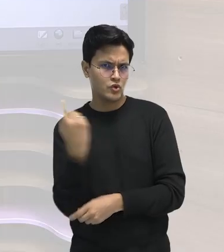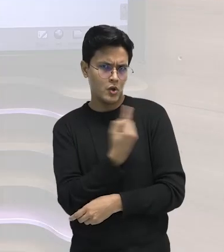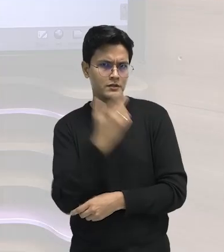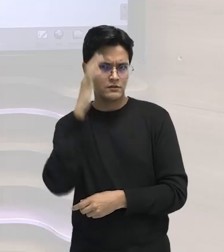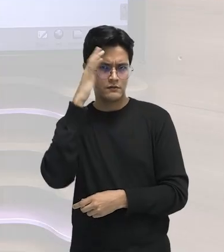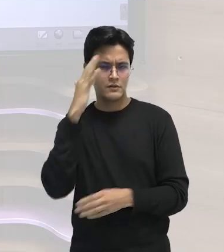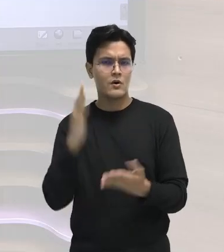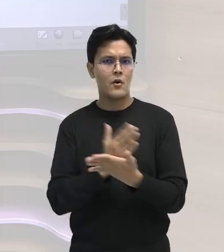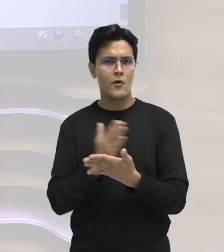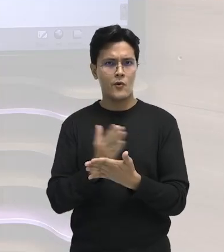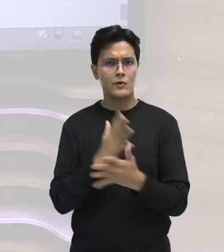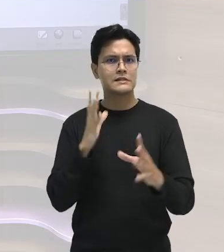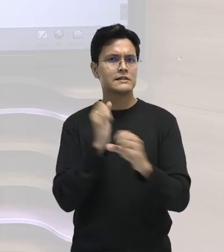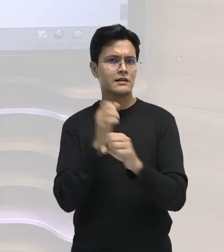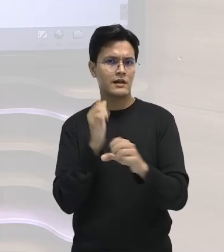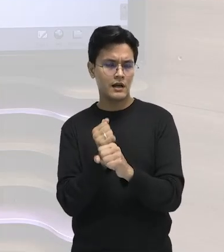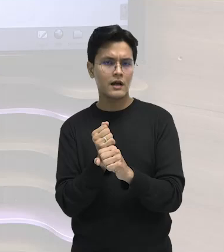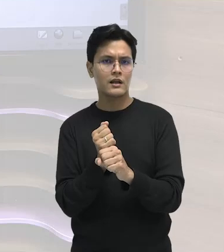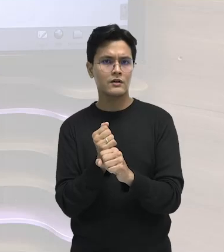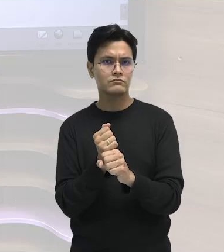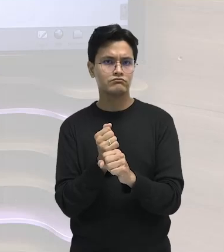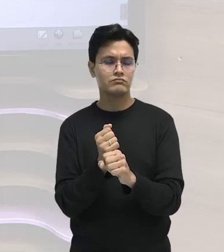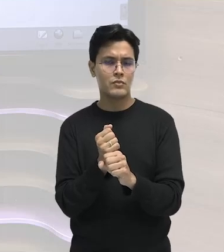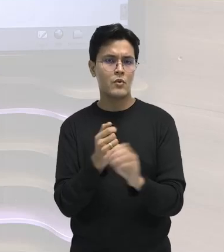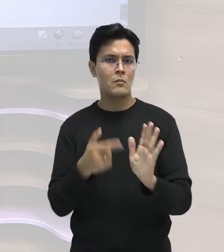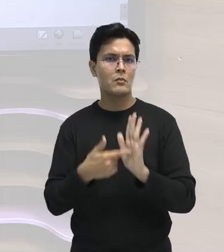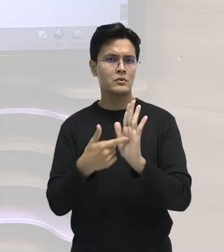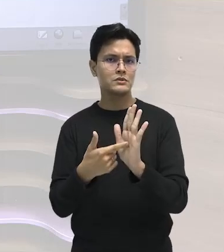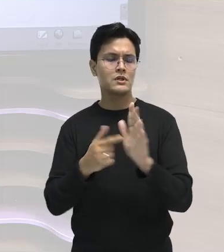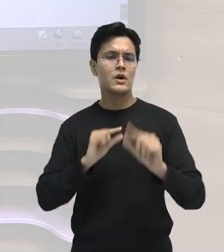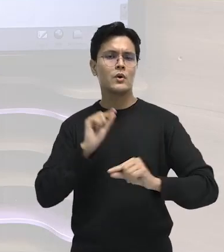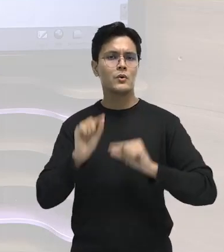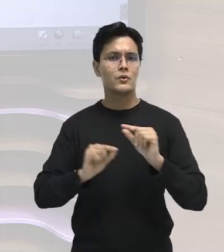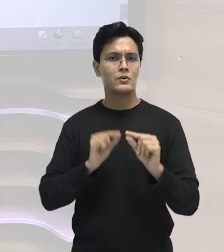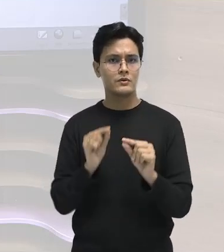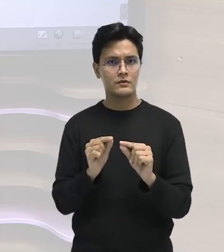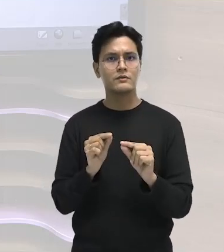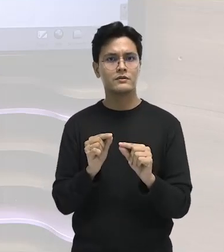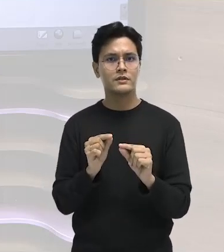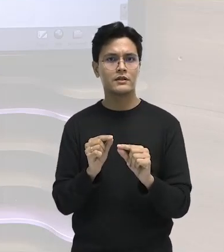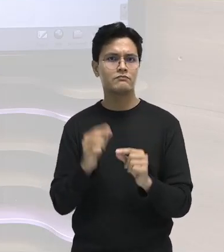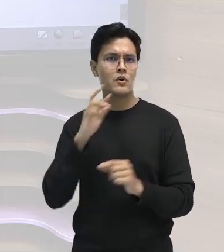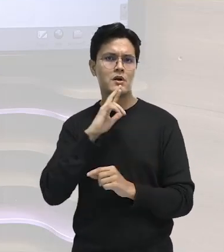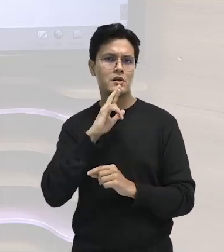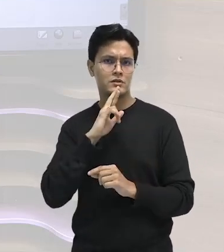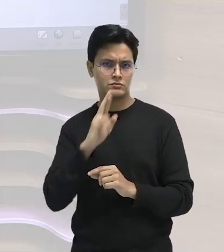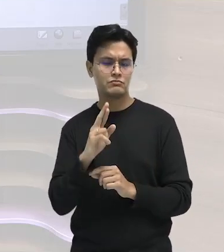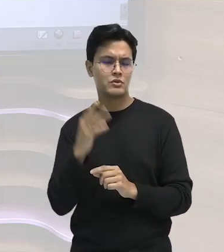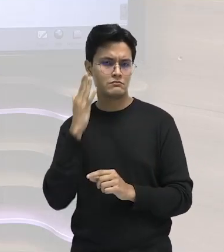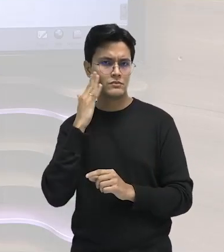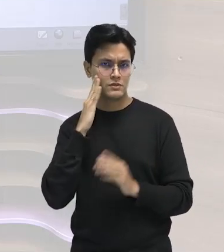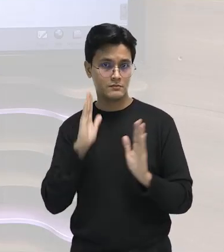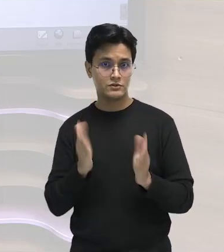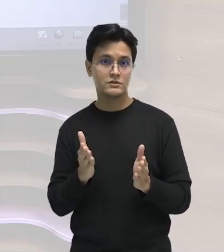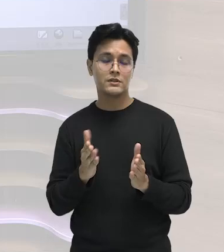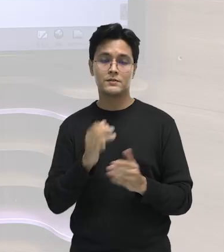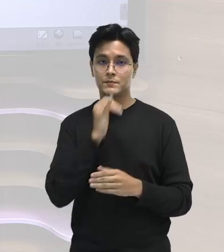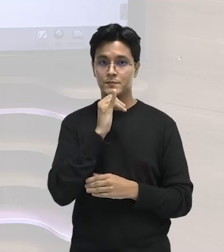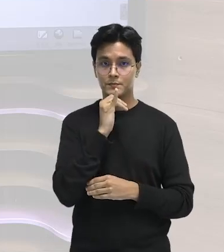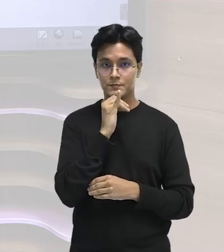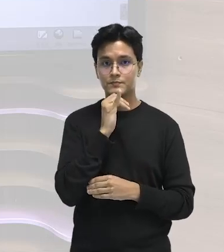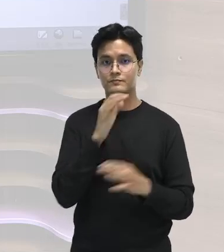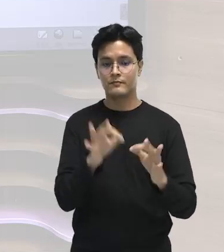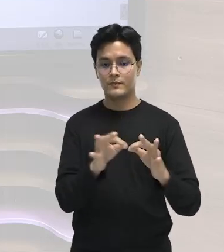tá? Apenas para provar aquilo que a gente já deduz que seja, porque, veja,